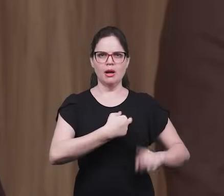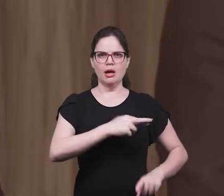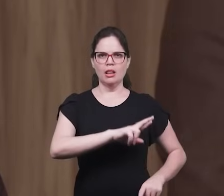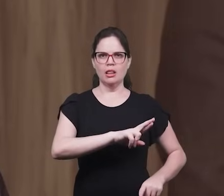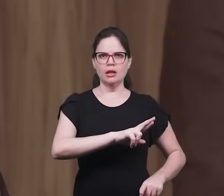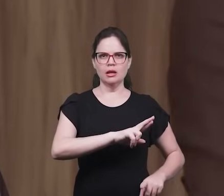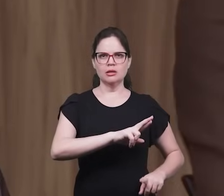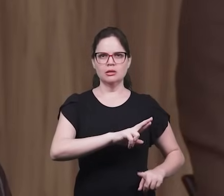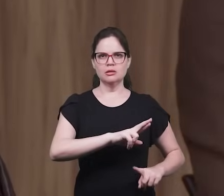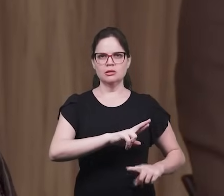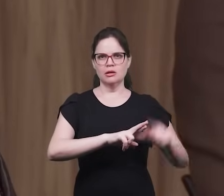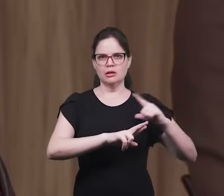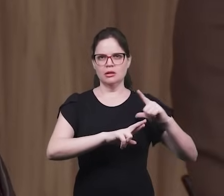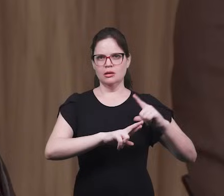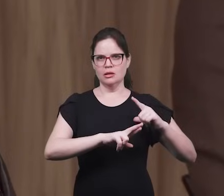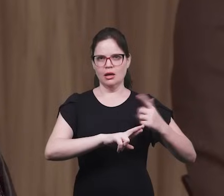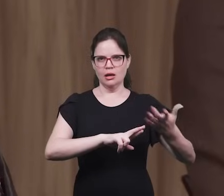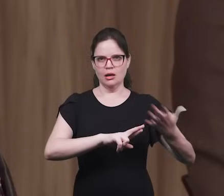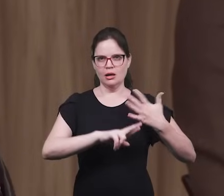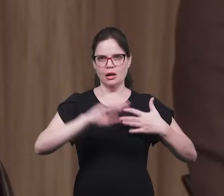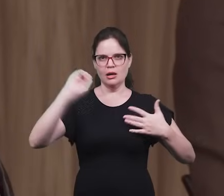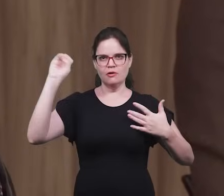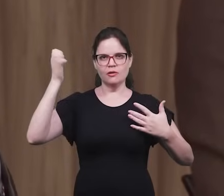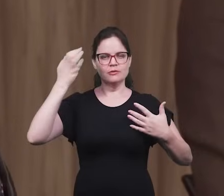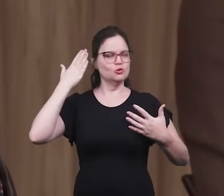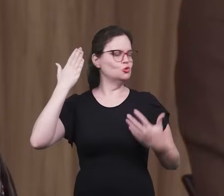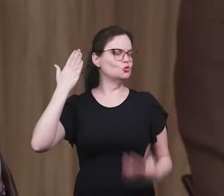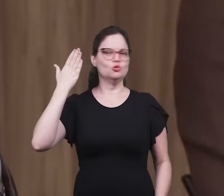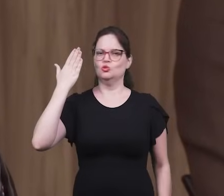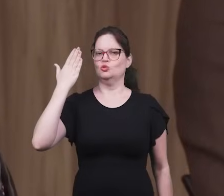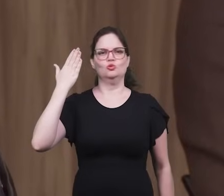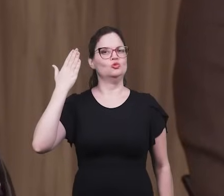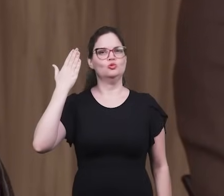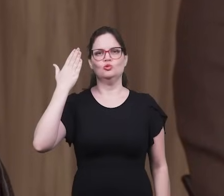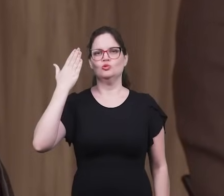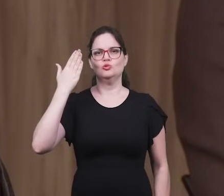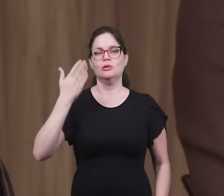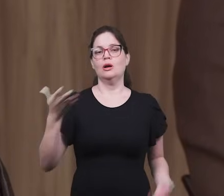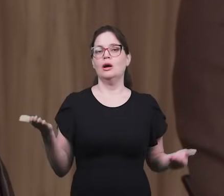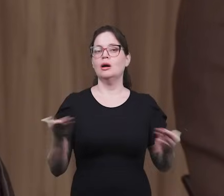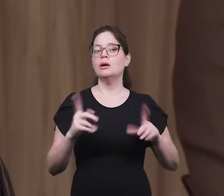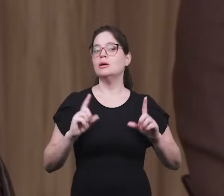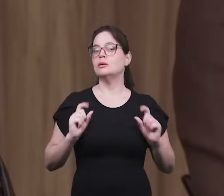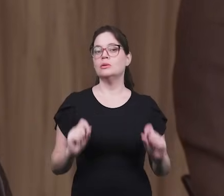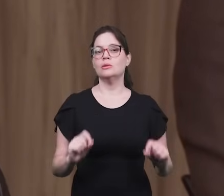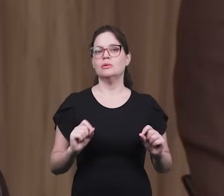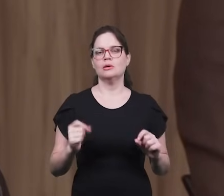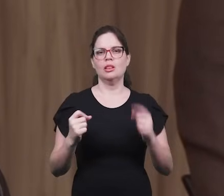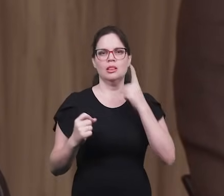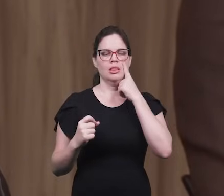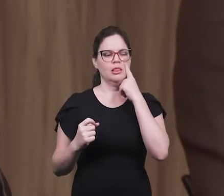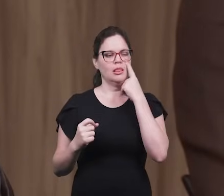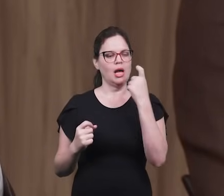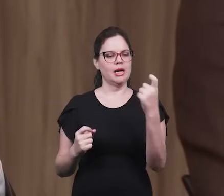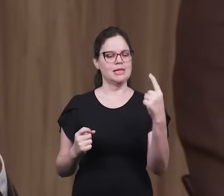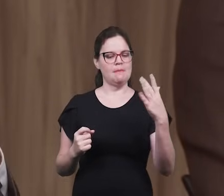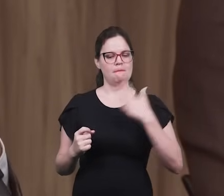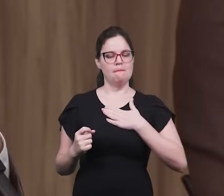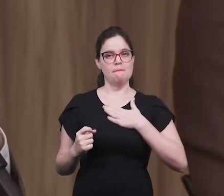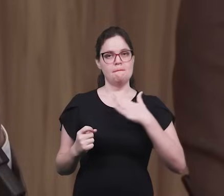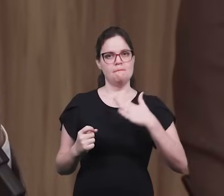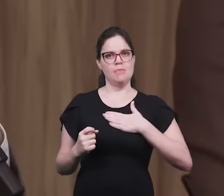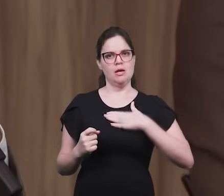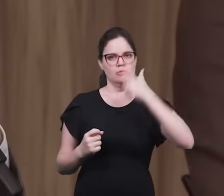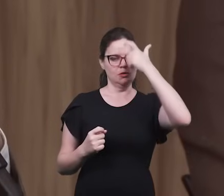não estava mais em função da revelação e nem do Espírito Santo. Ela estava agora a serviço dos interesses